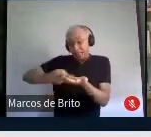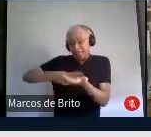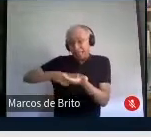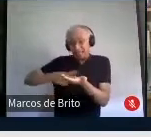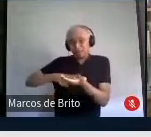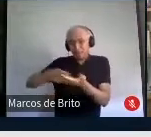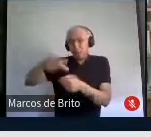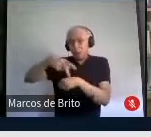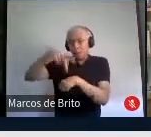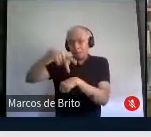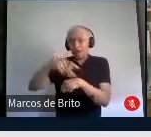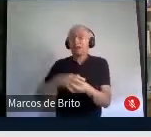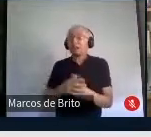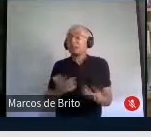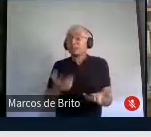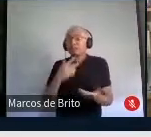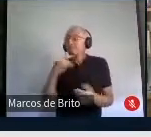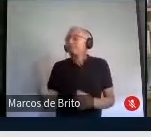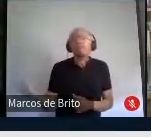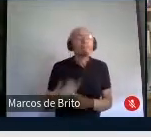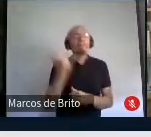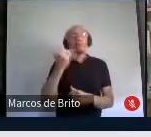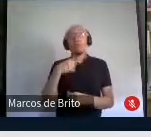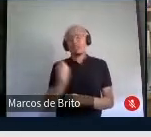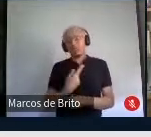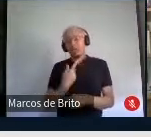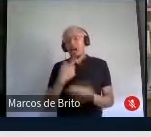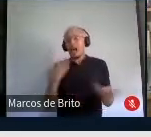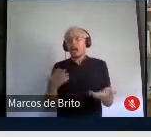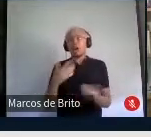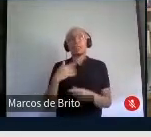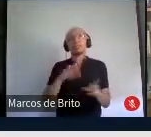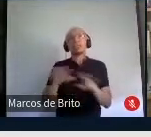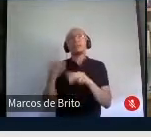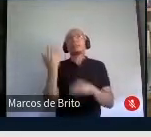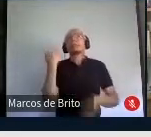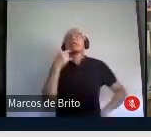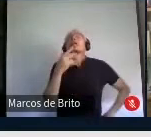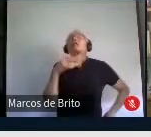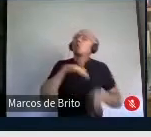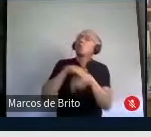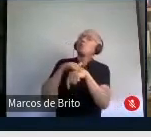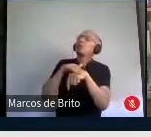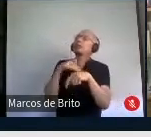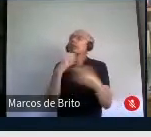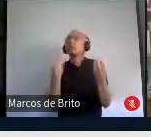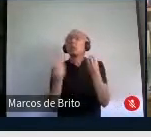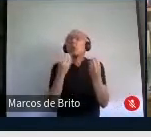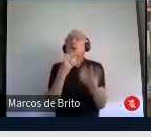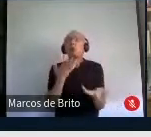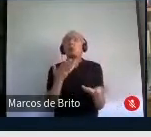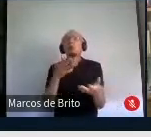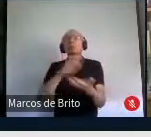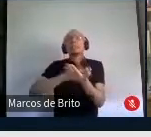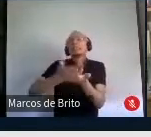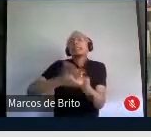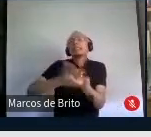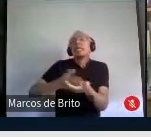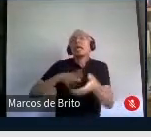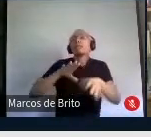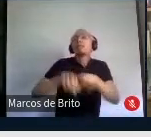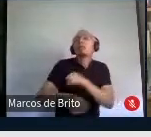muito importante para nós. Essa semana nós estávamos conversando sobre a formação dos intérpretes no âmbito